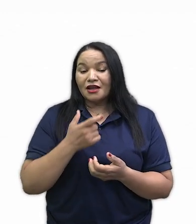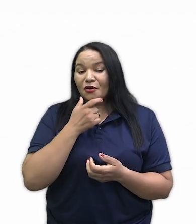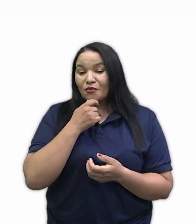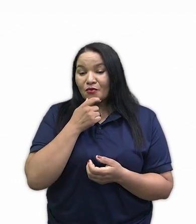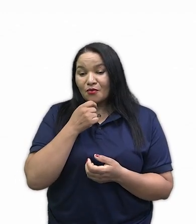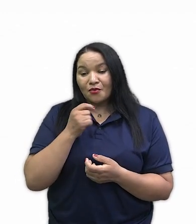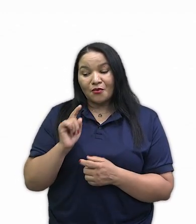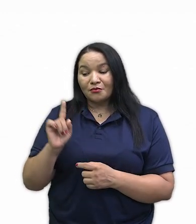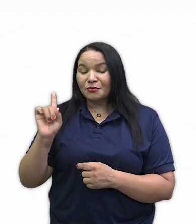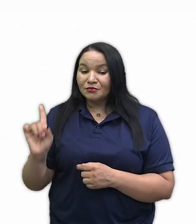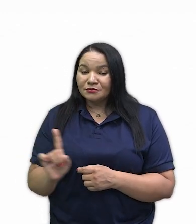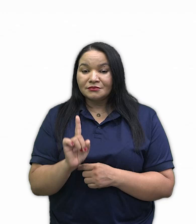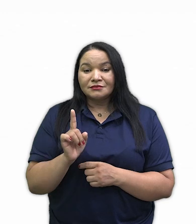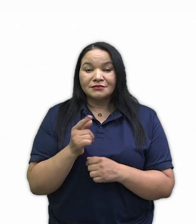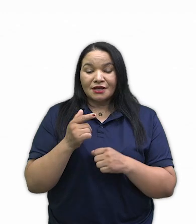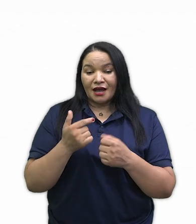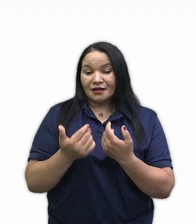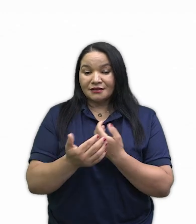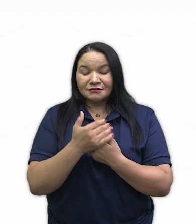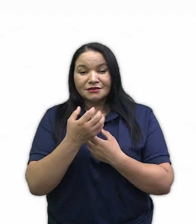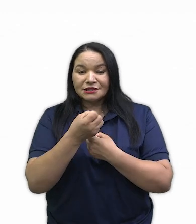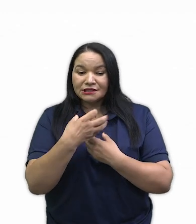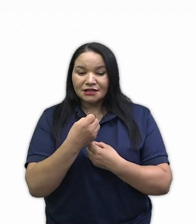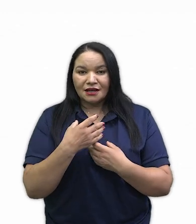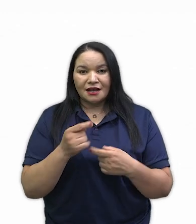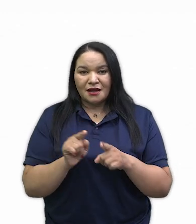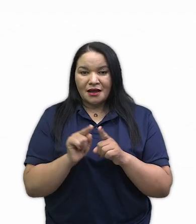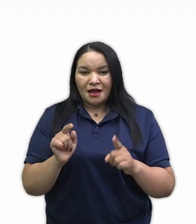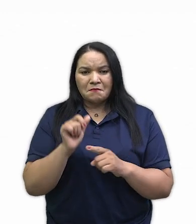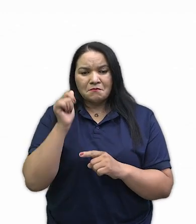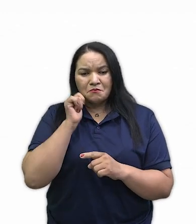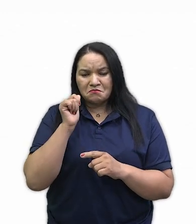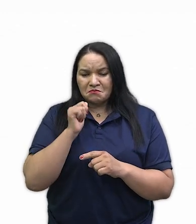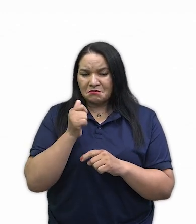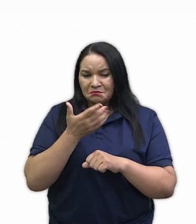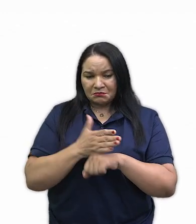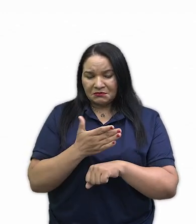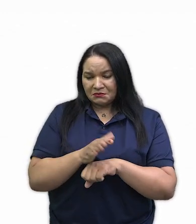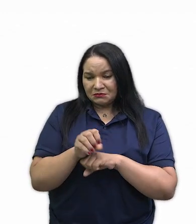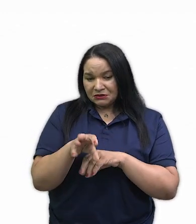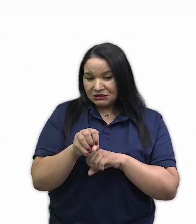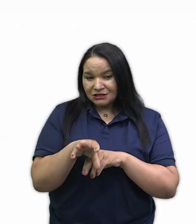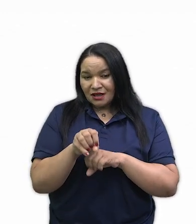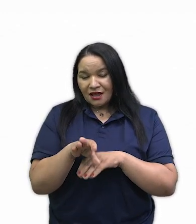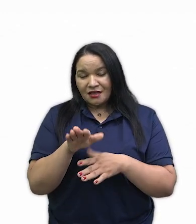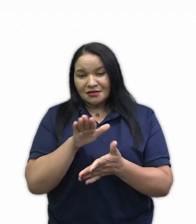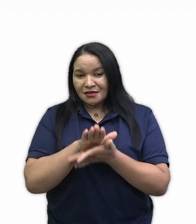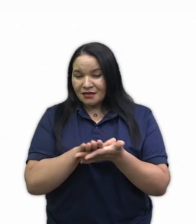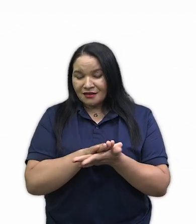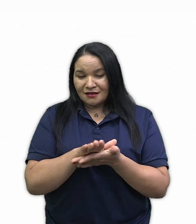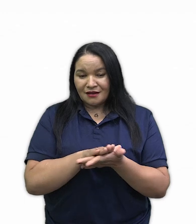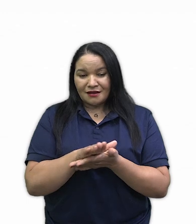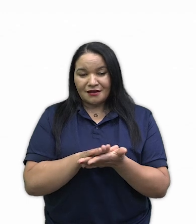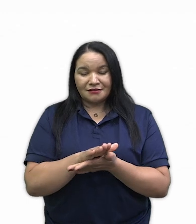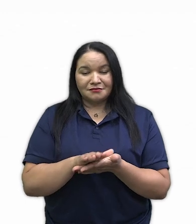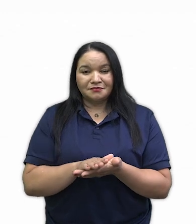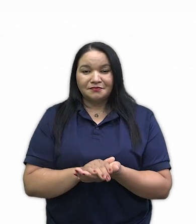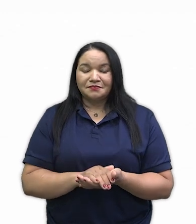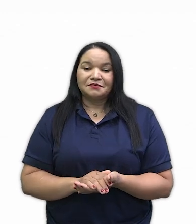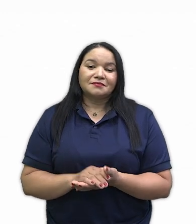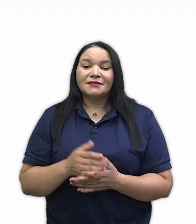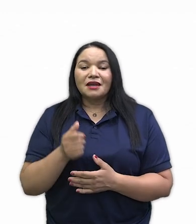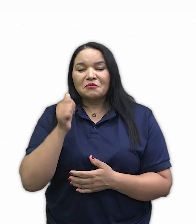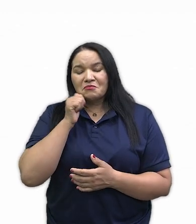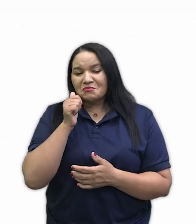a treine, mas ele não aceita treinar mulheres. Ele também nunca treinou mulheres e era até incomum